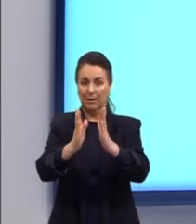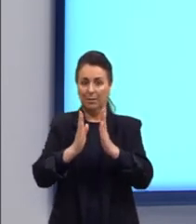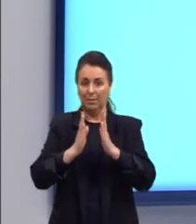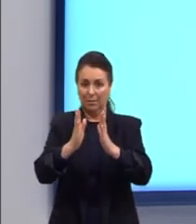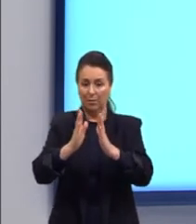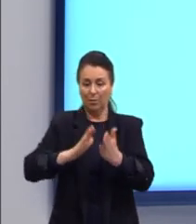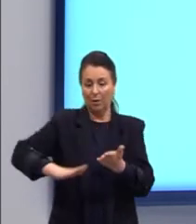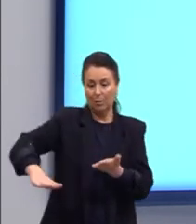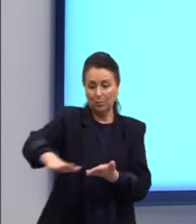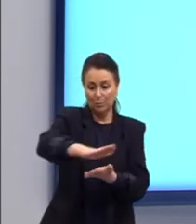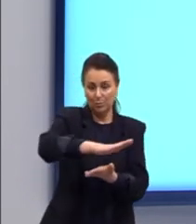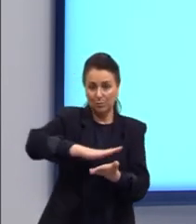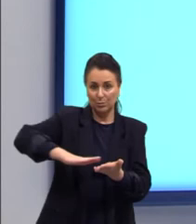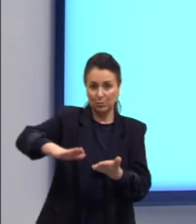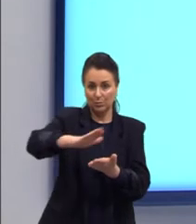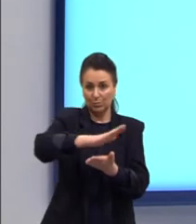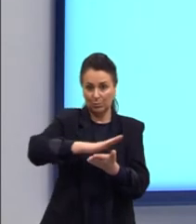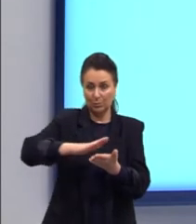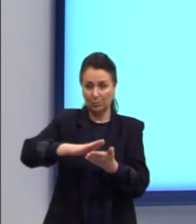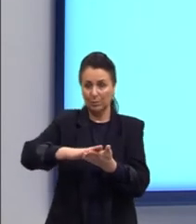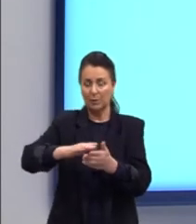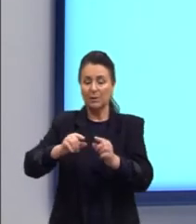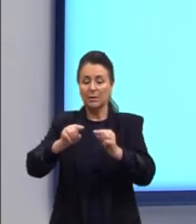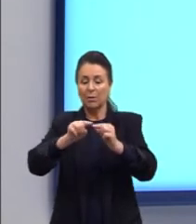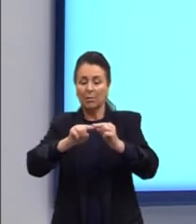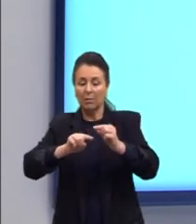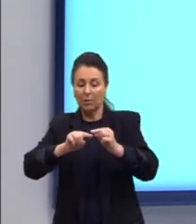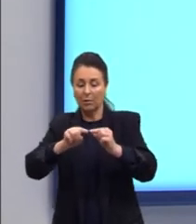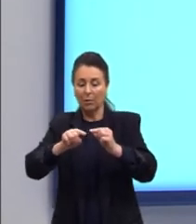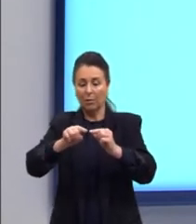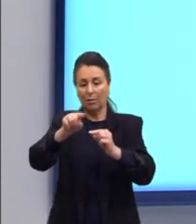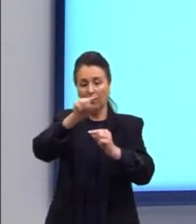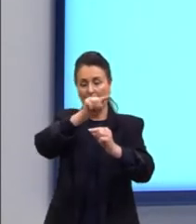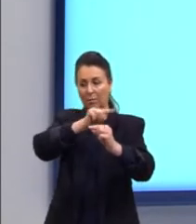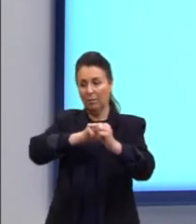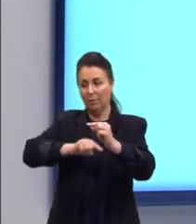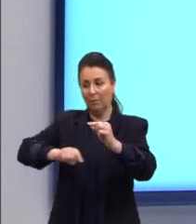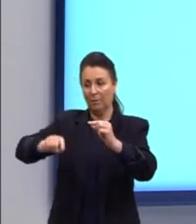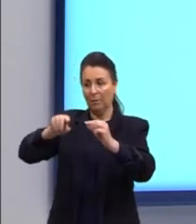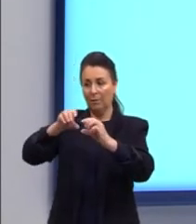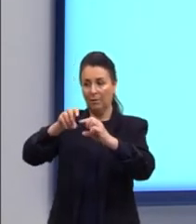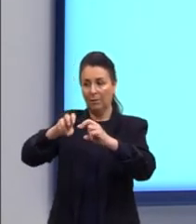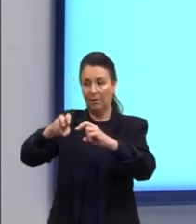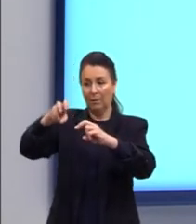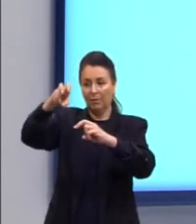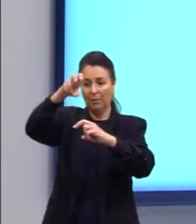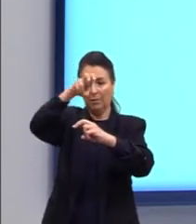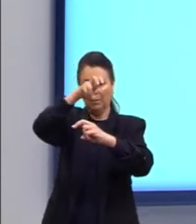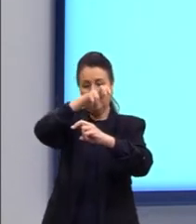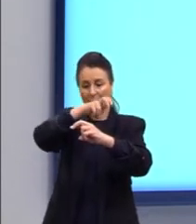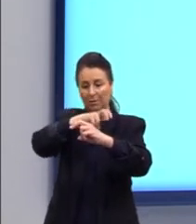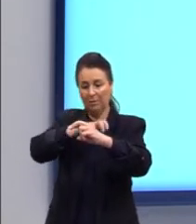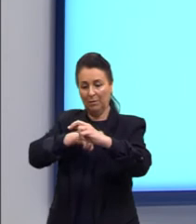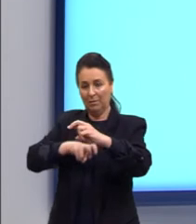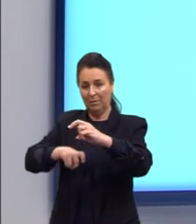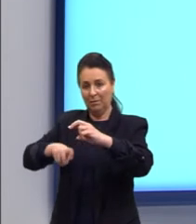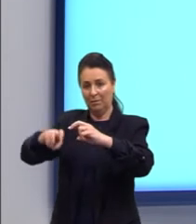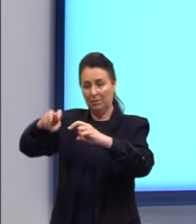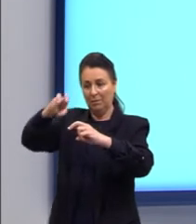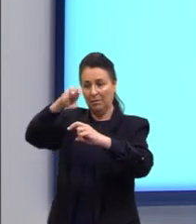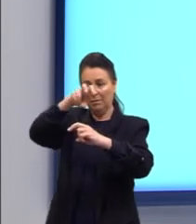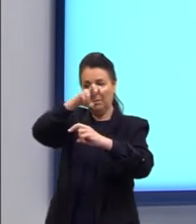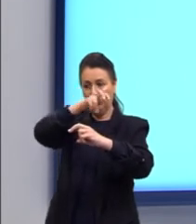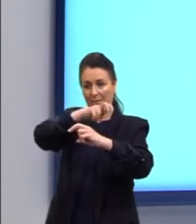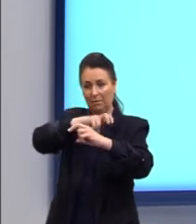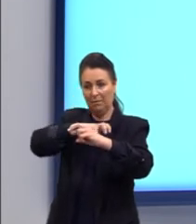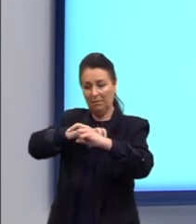solo rotaciona-se a High Roller no sentido anti-horário em torno do ponto o sejam t o